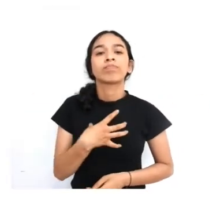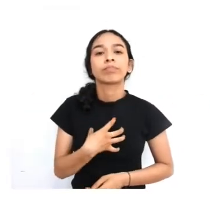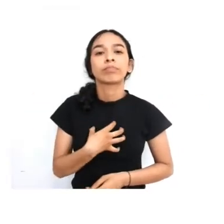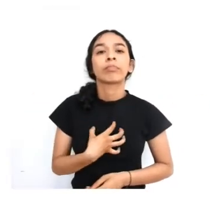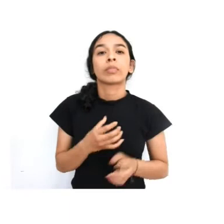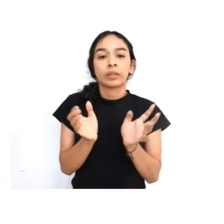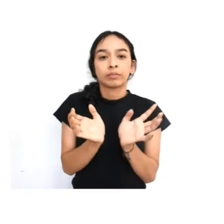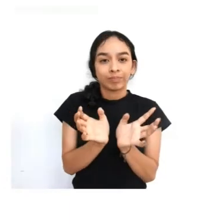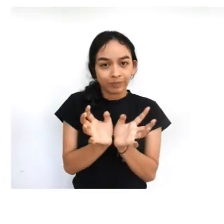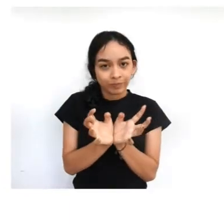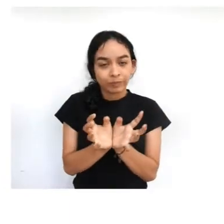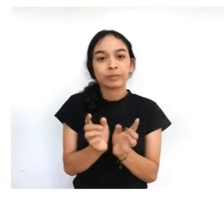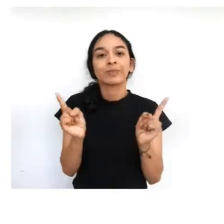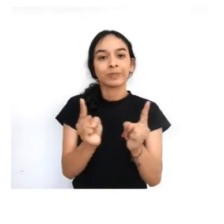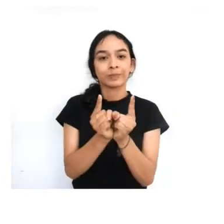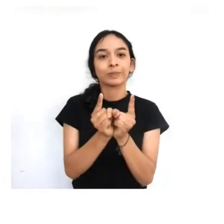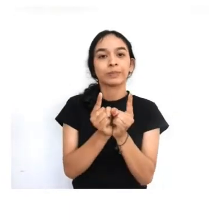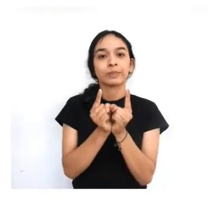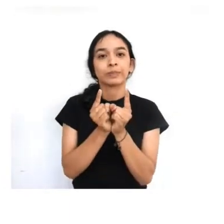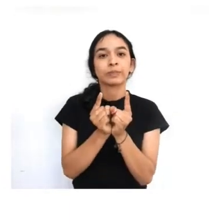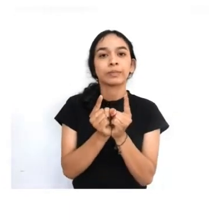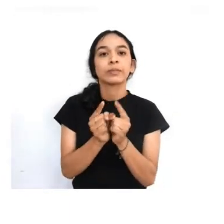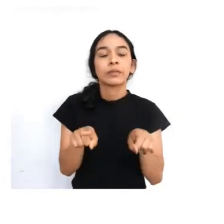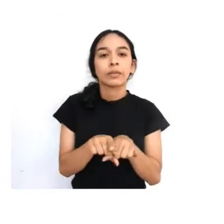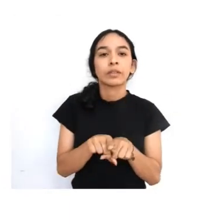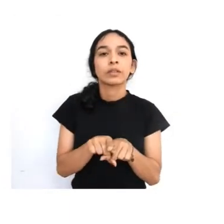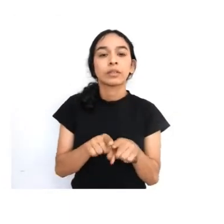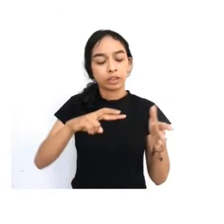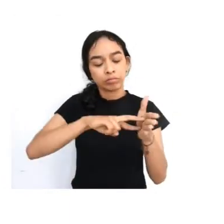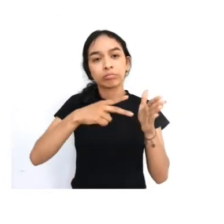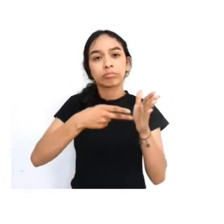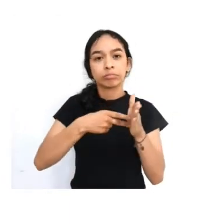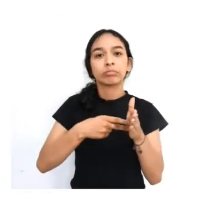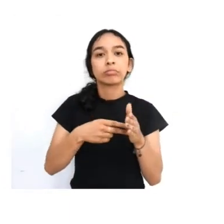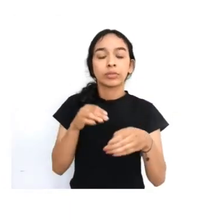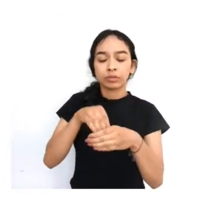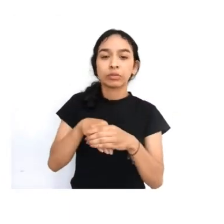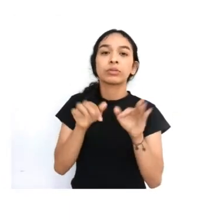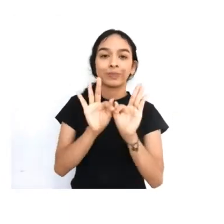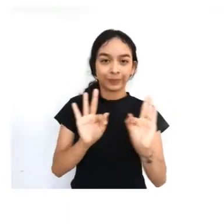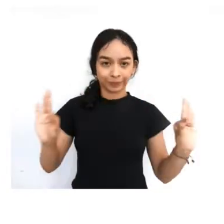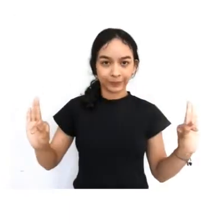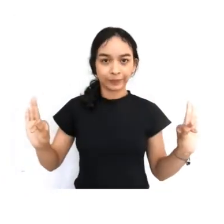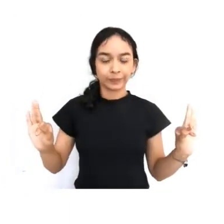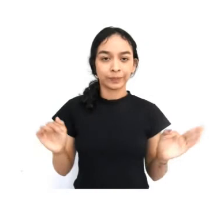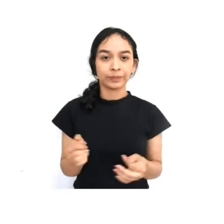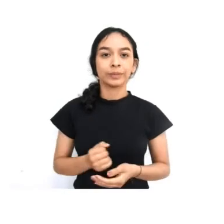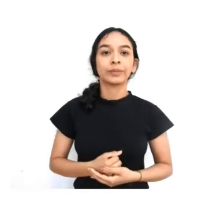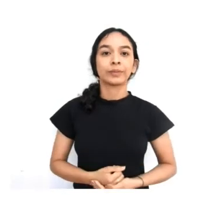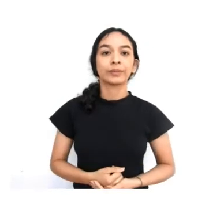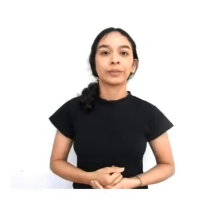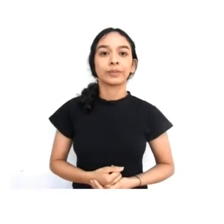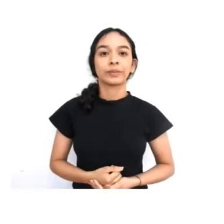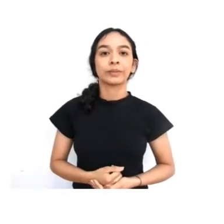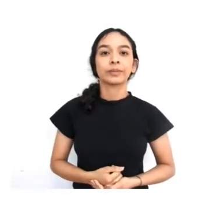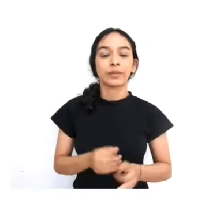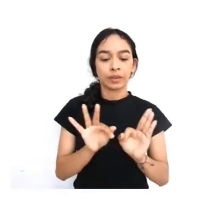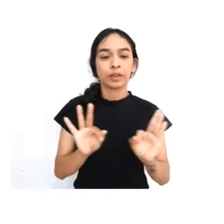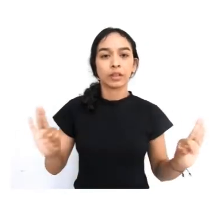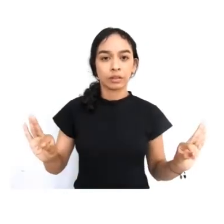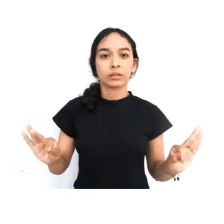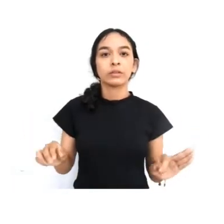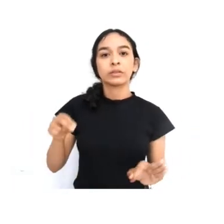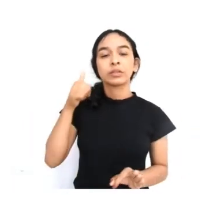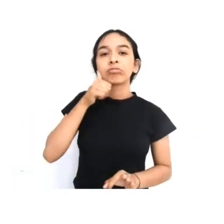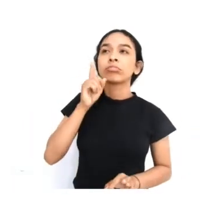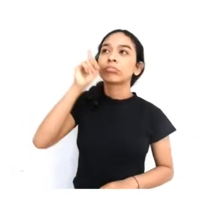da frase. Esta frase, ninfan poeta amati, esta segunda frase, significa